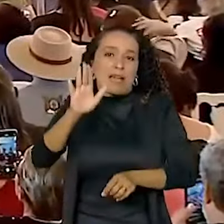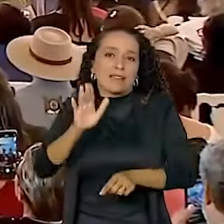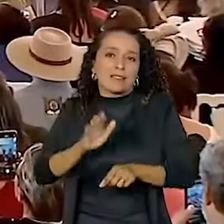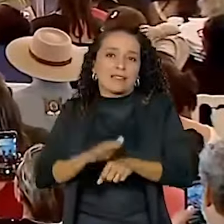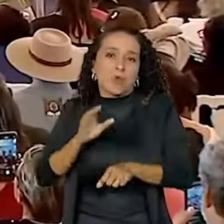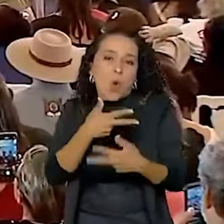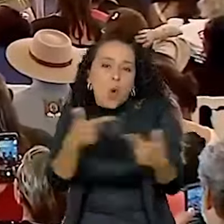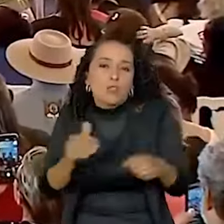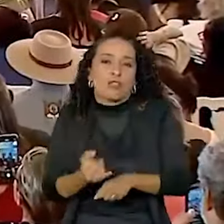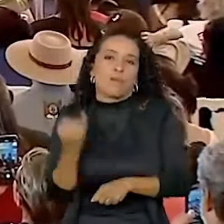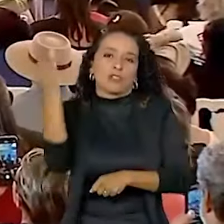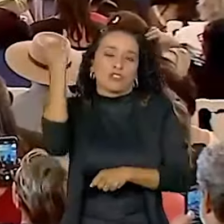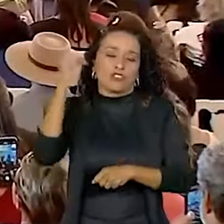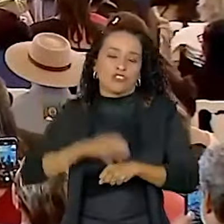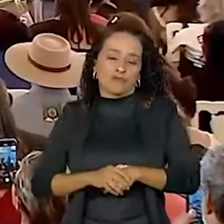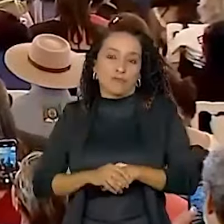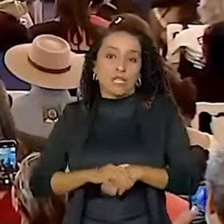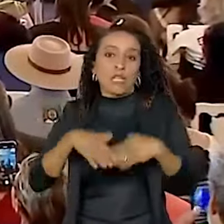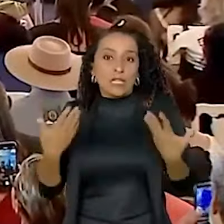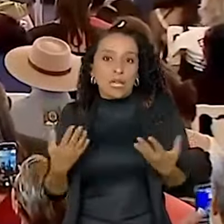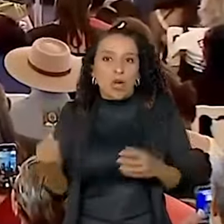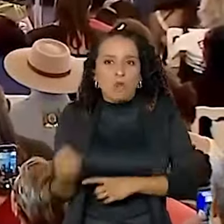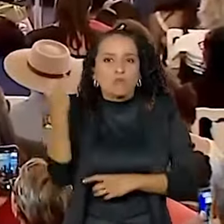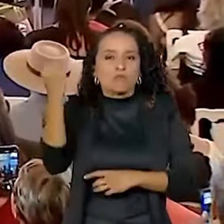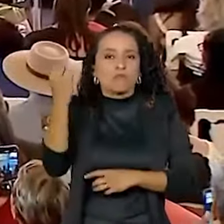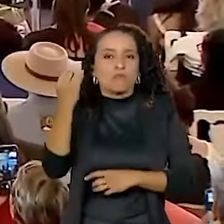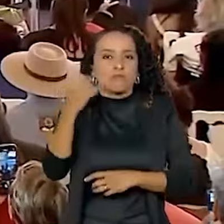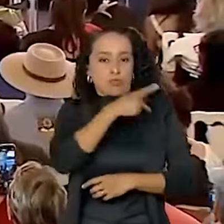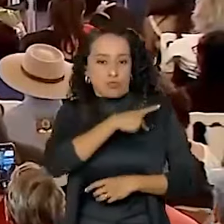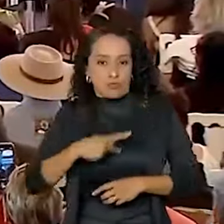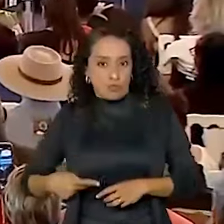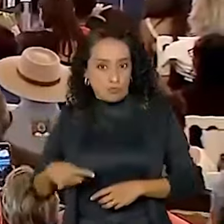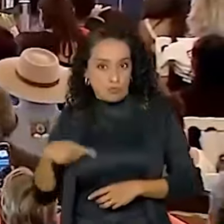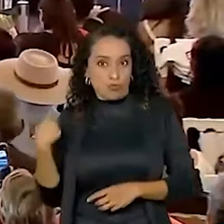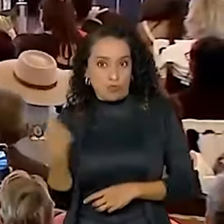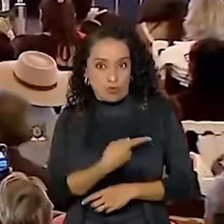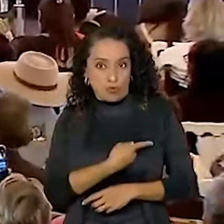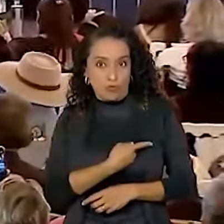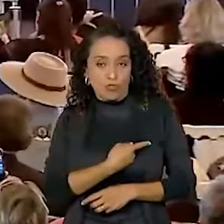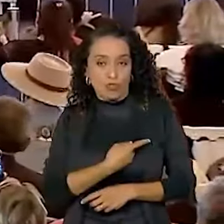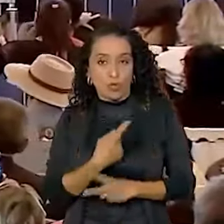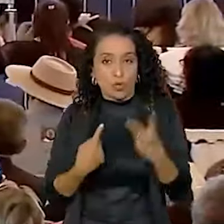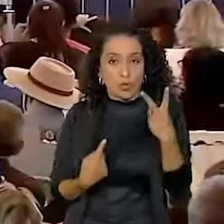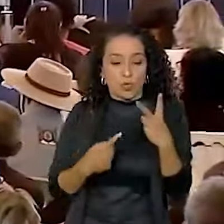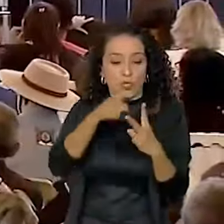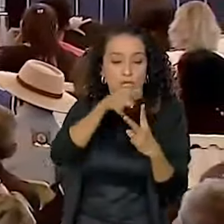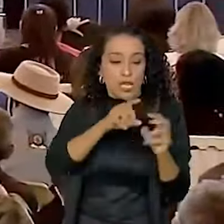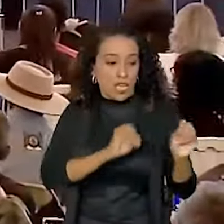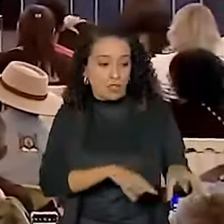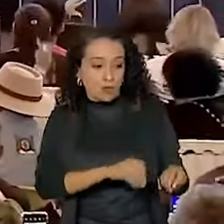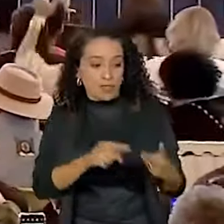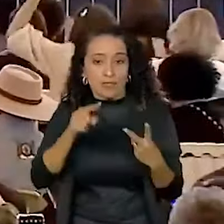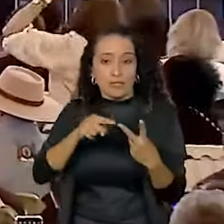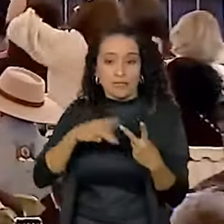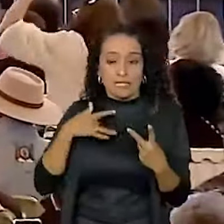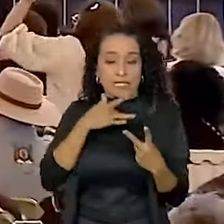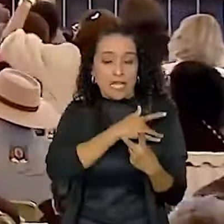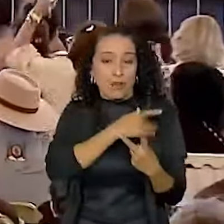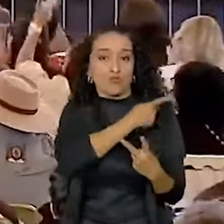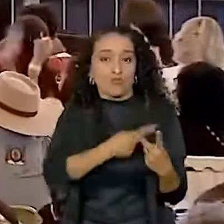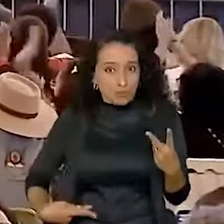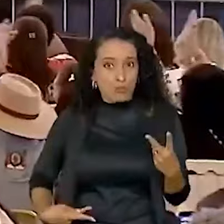prioridades. E as prioridades do nosso governo são duas. A educação e a saúde pública